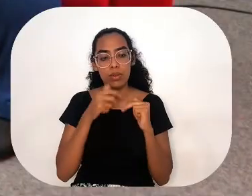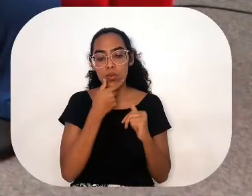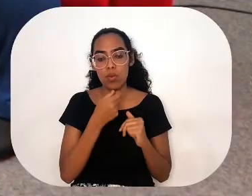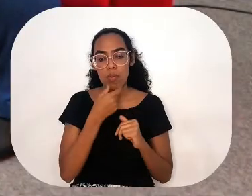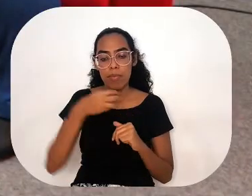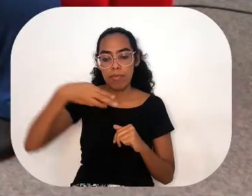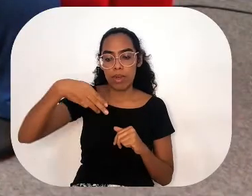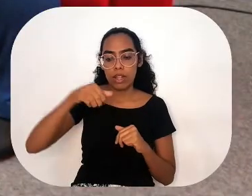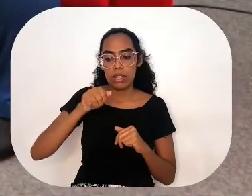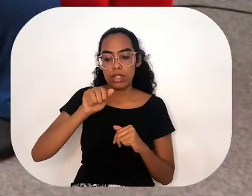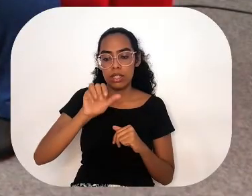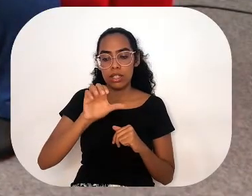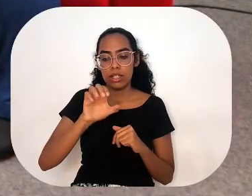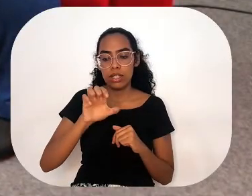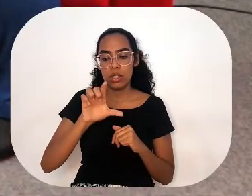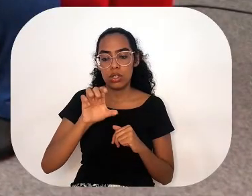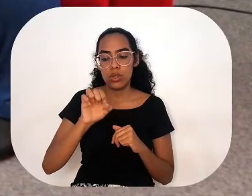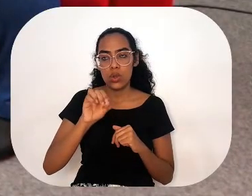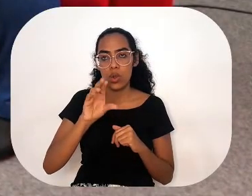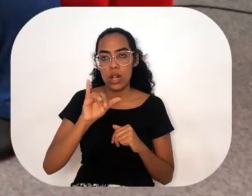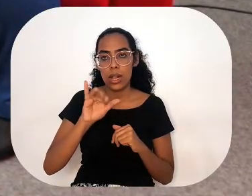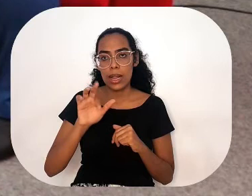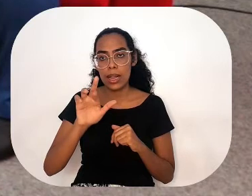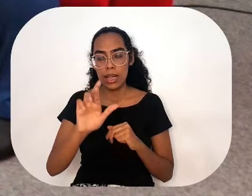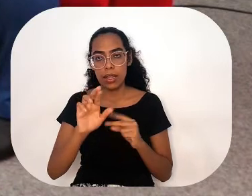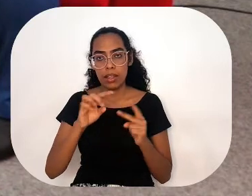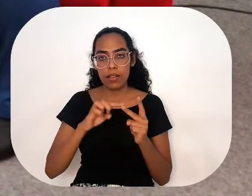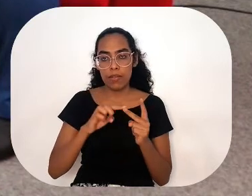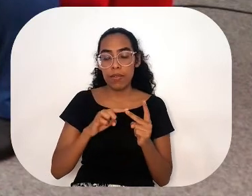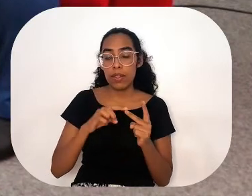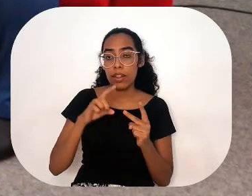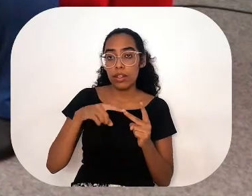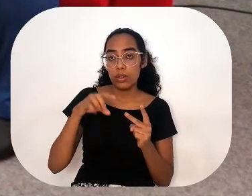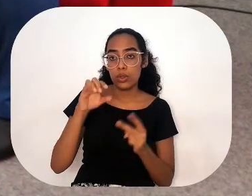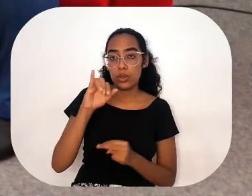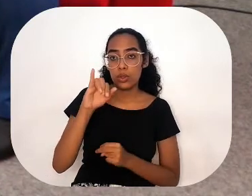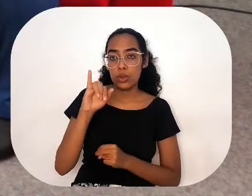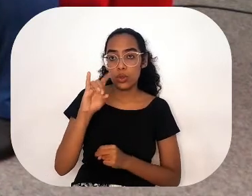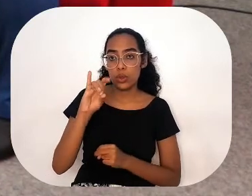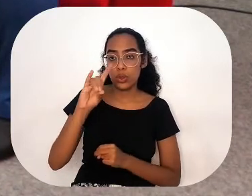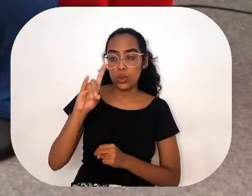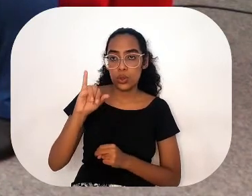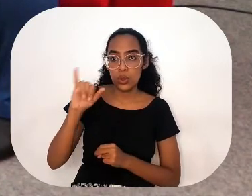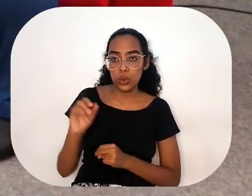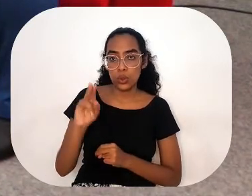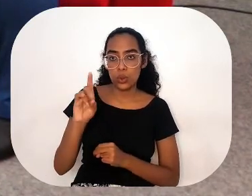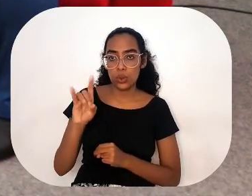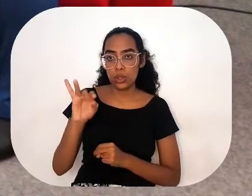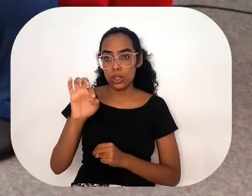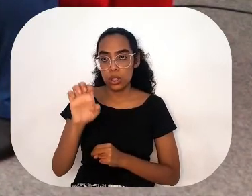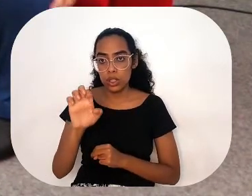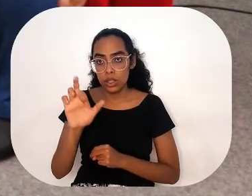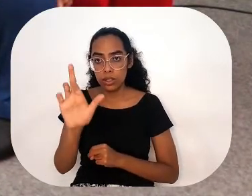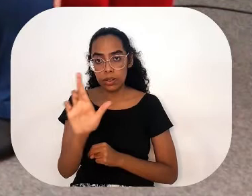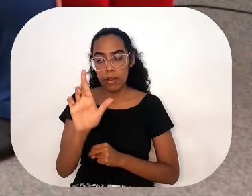maffezzolli herda vem baixei lá gilbertinho hum e me chama fasolina então tem mais um elo